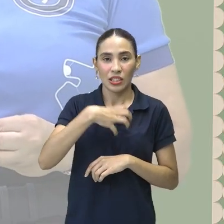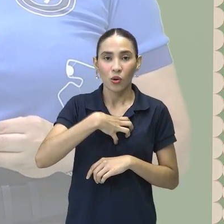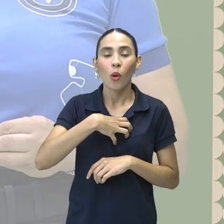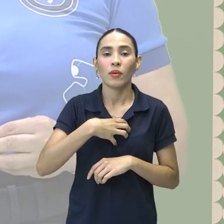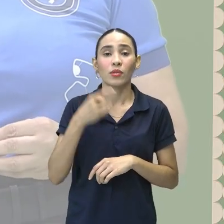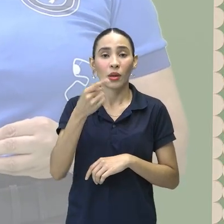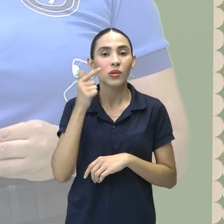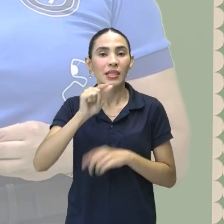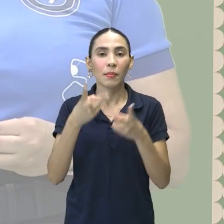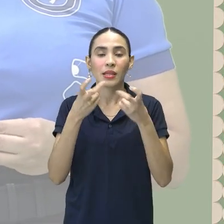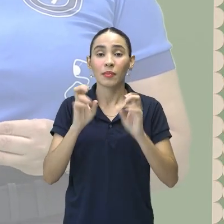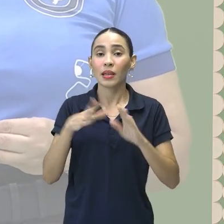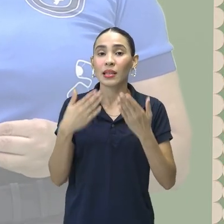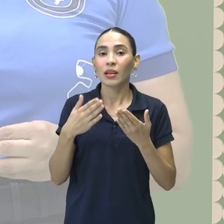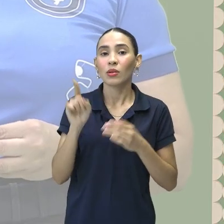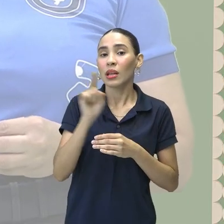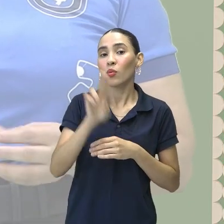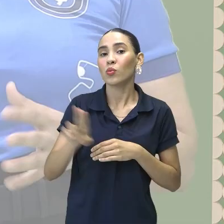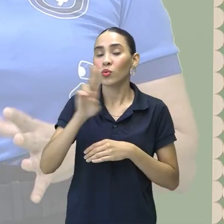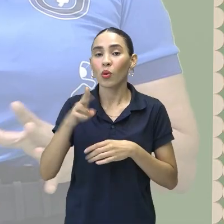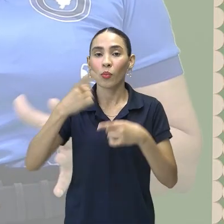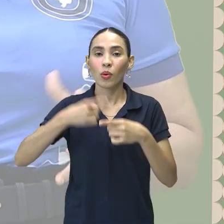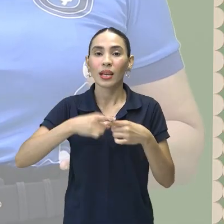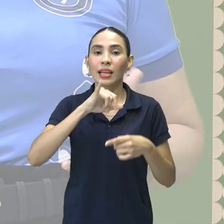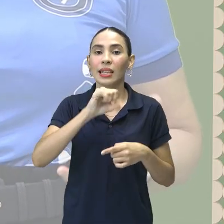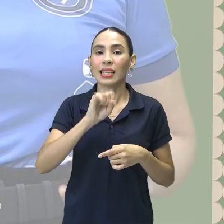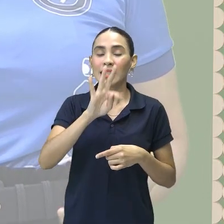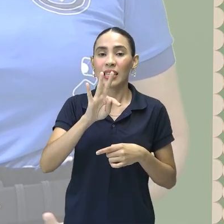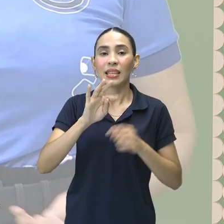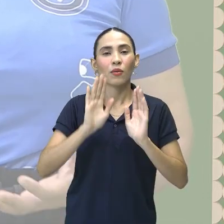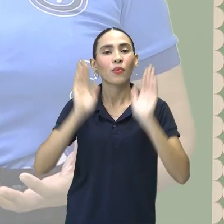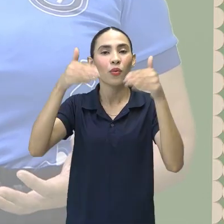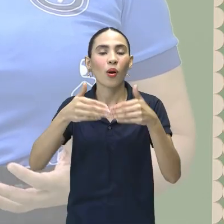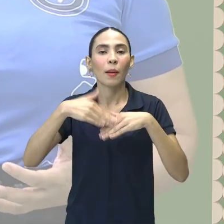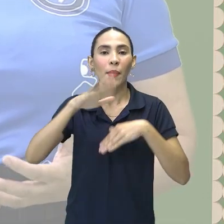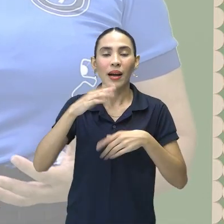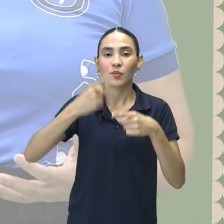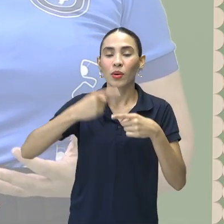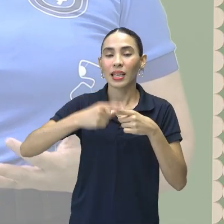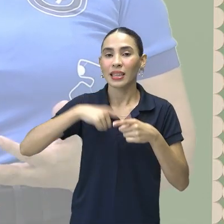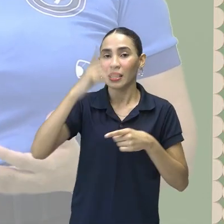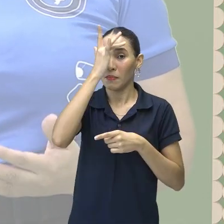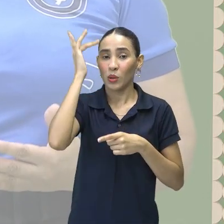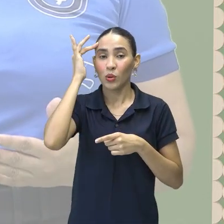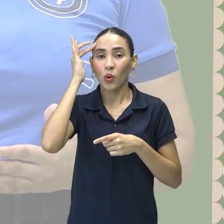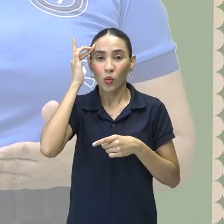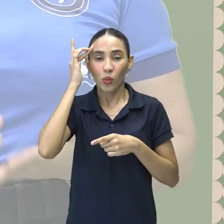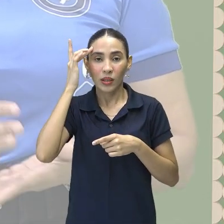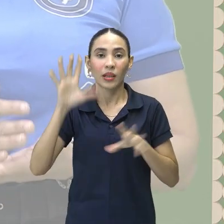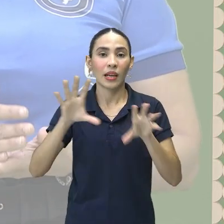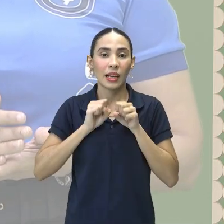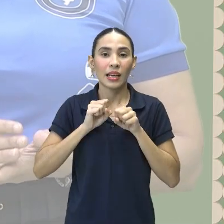evidentes. Então, ele ficou em desuso porque o IST ele abrange muito mais, uma vez que existem pessoas que são